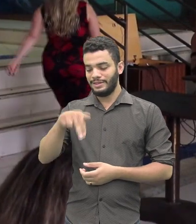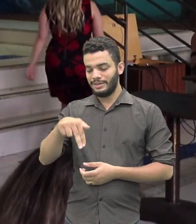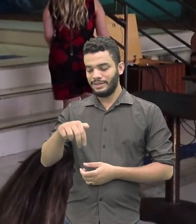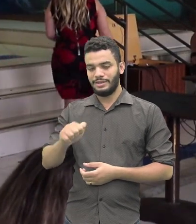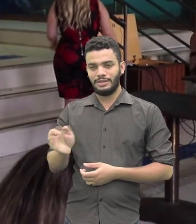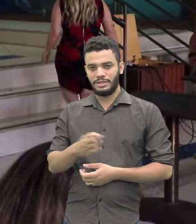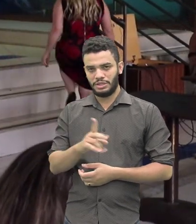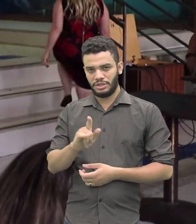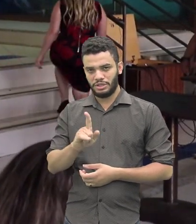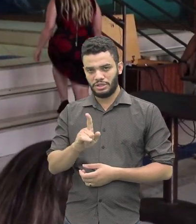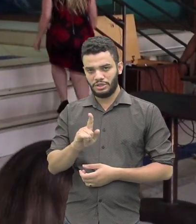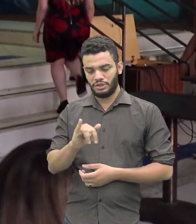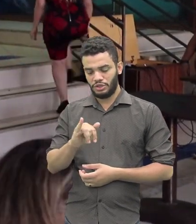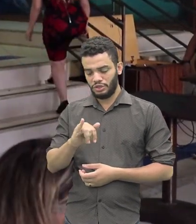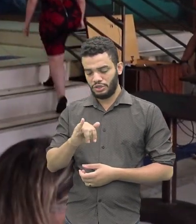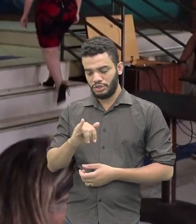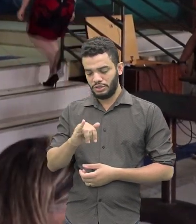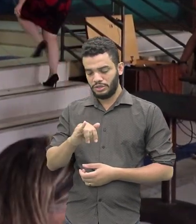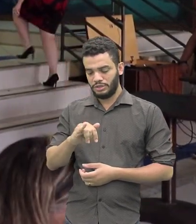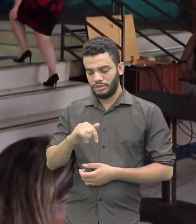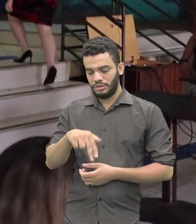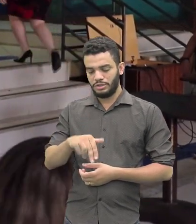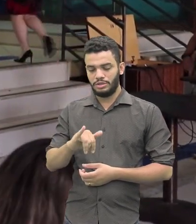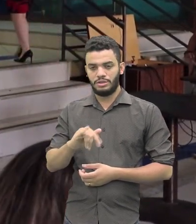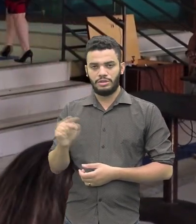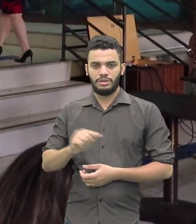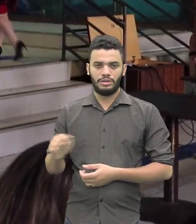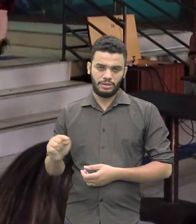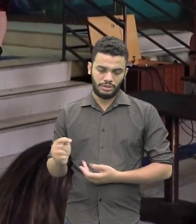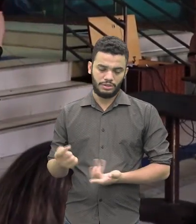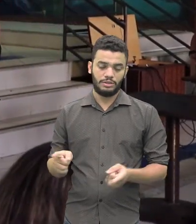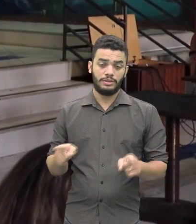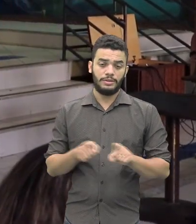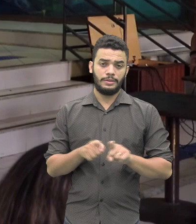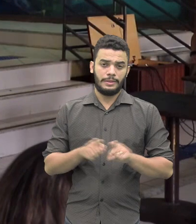promotor Thomas Henrique Zanella fortes